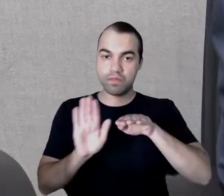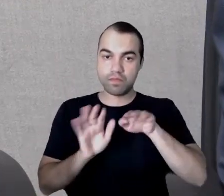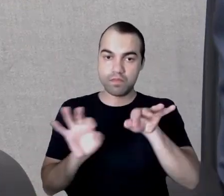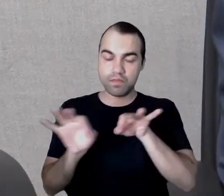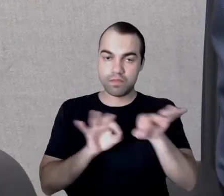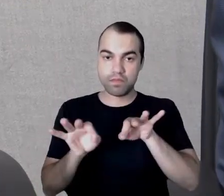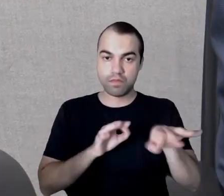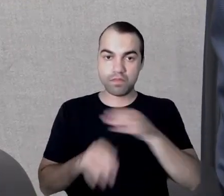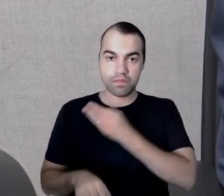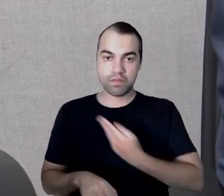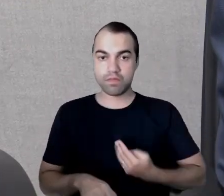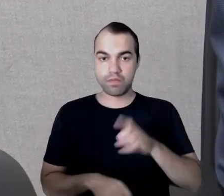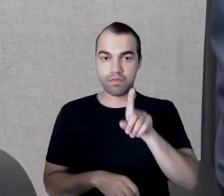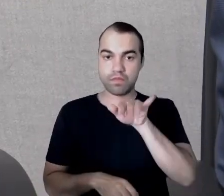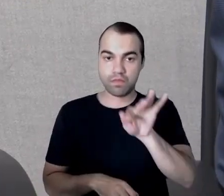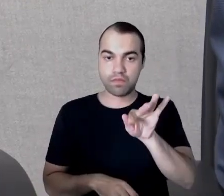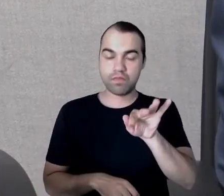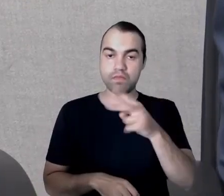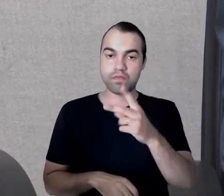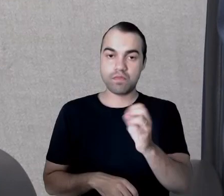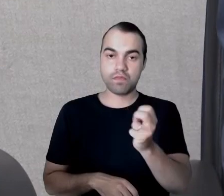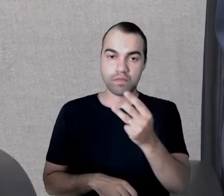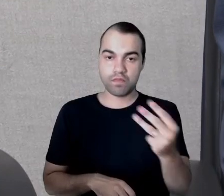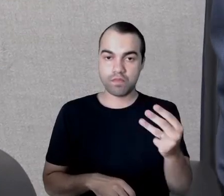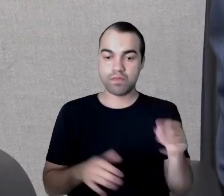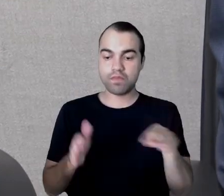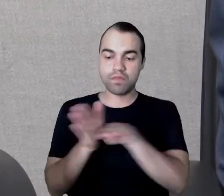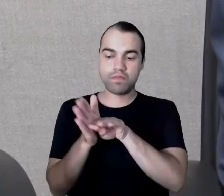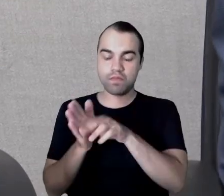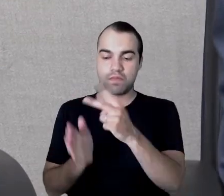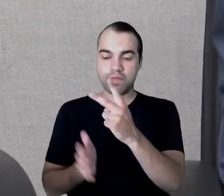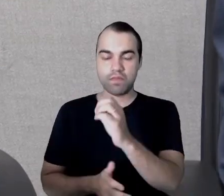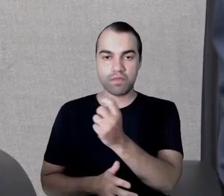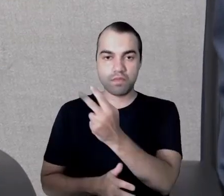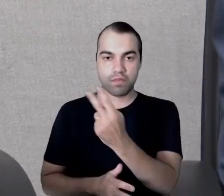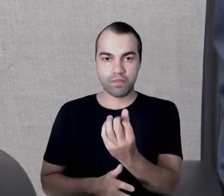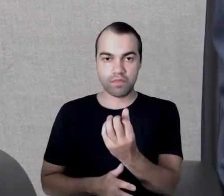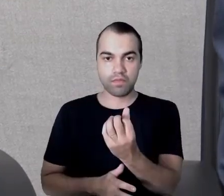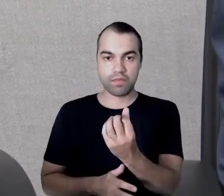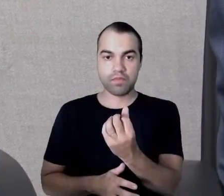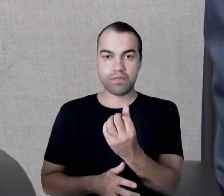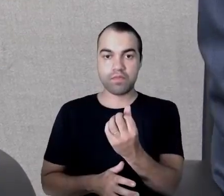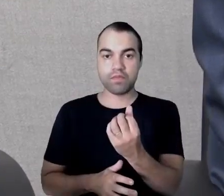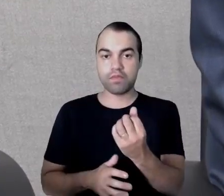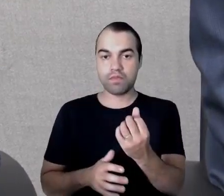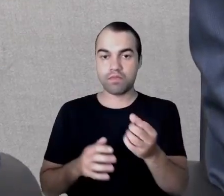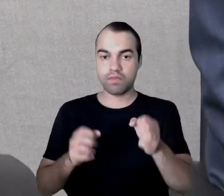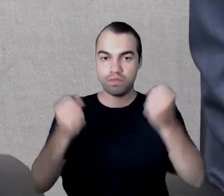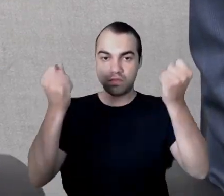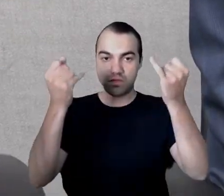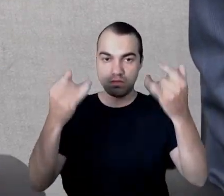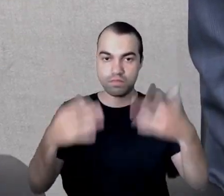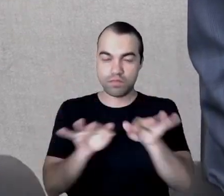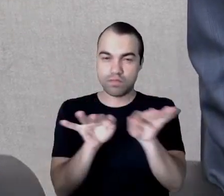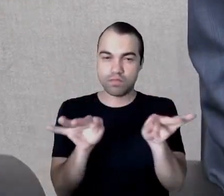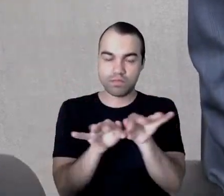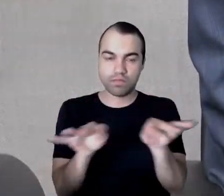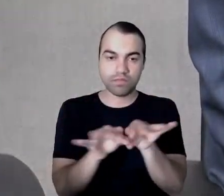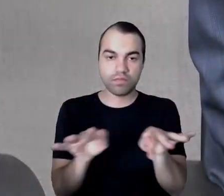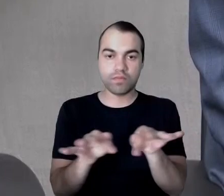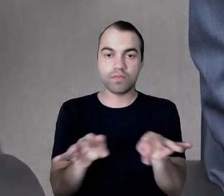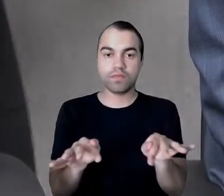de 2023 a 2026 ao tratar da desburocratização e simplificação de